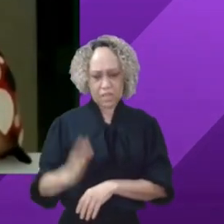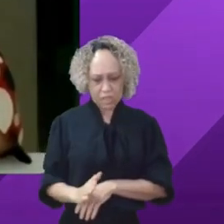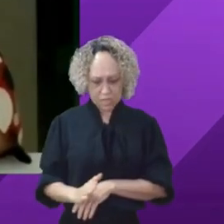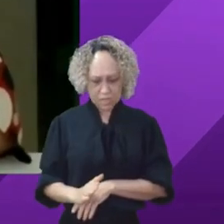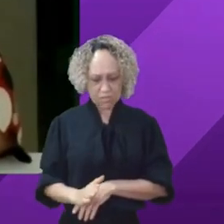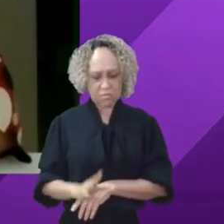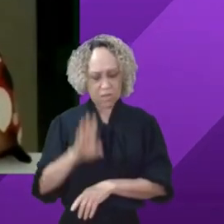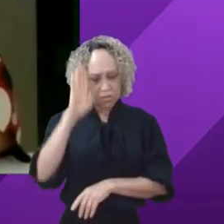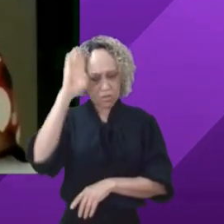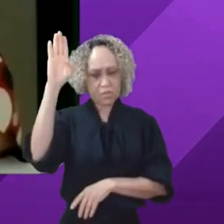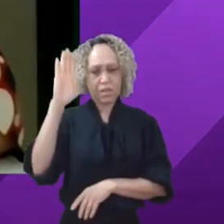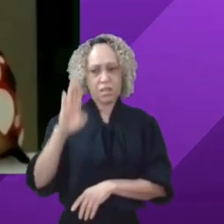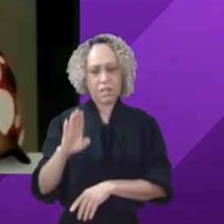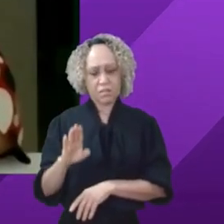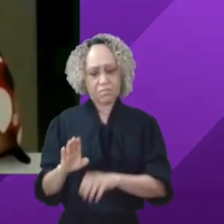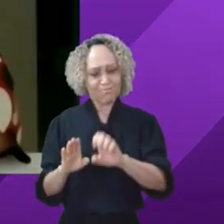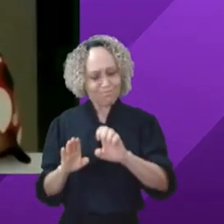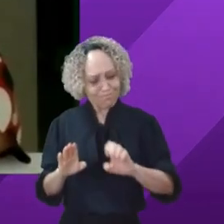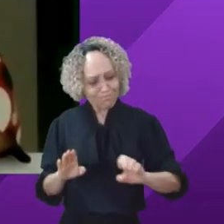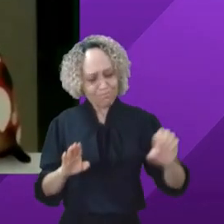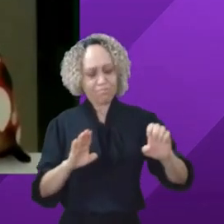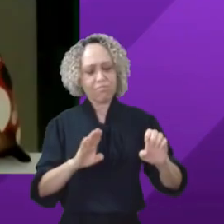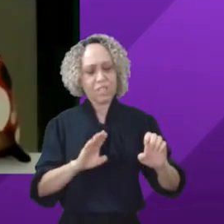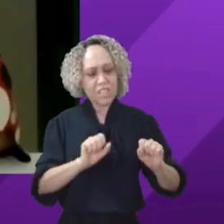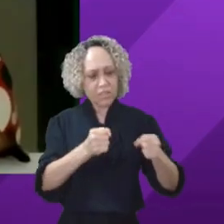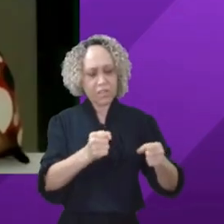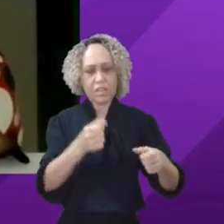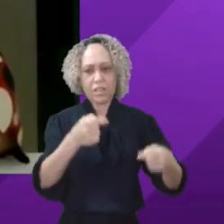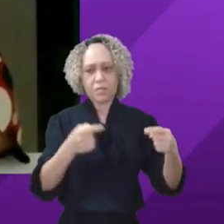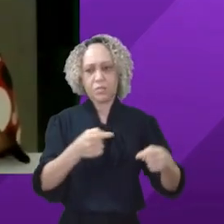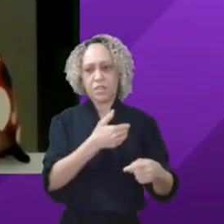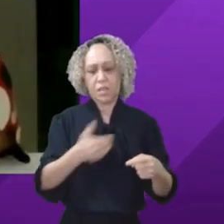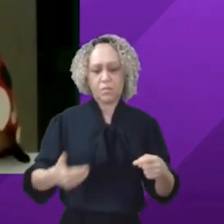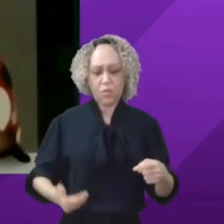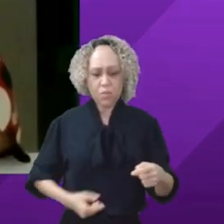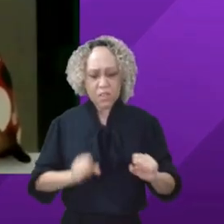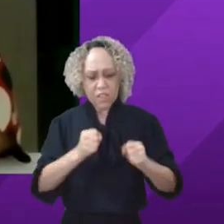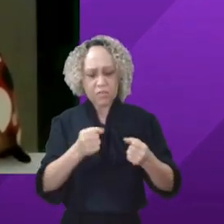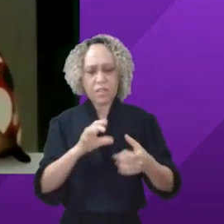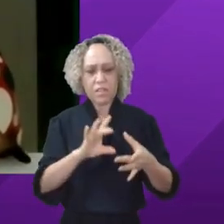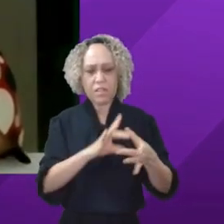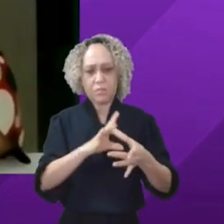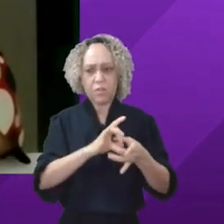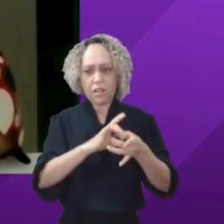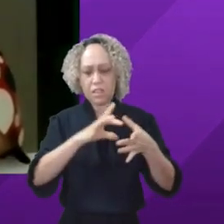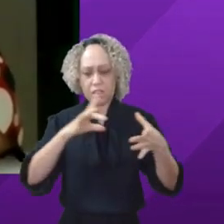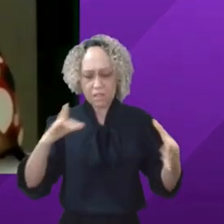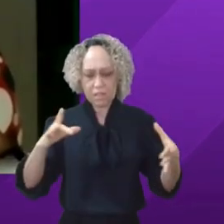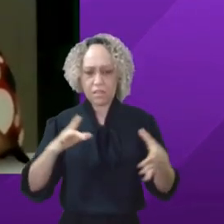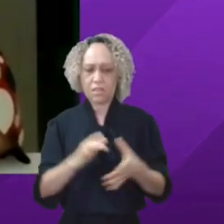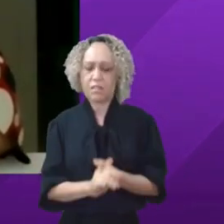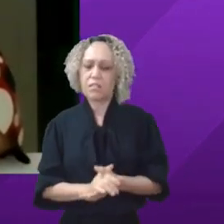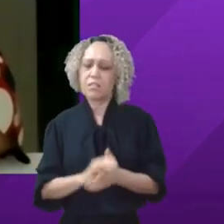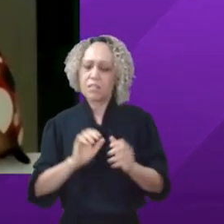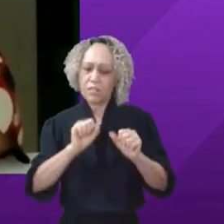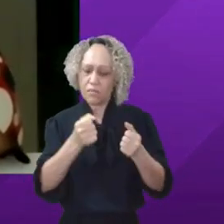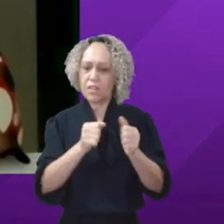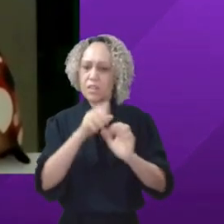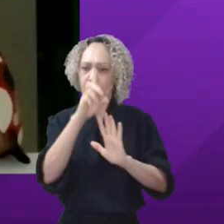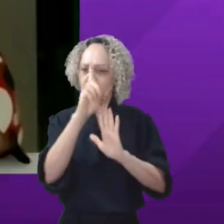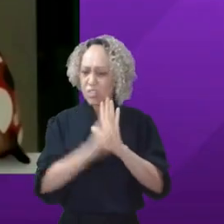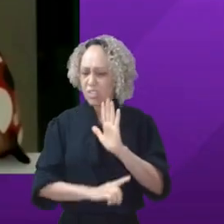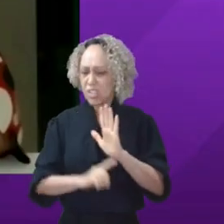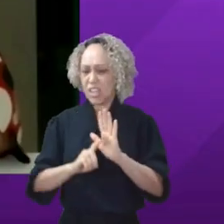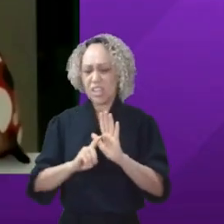um lado, né, que defendem as políticas públicas, que defendem a democracia, que defendem os direitos, né,